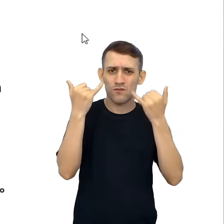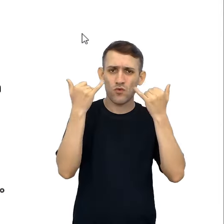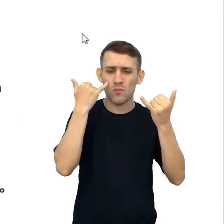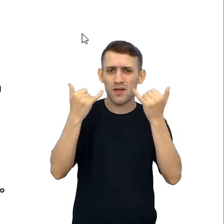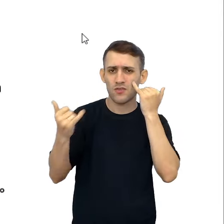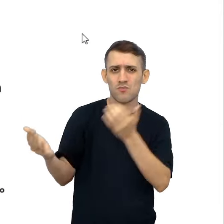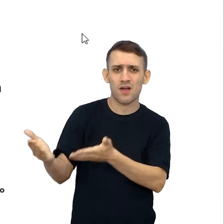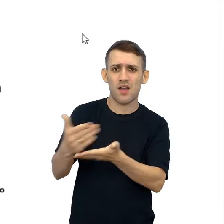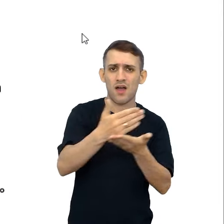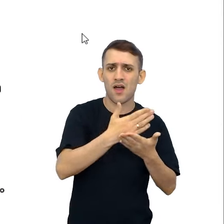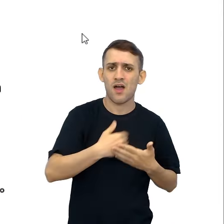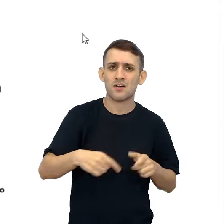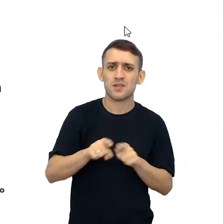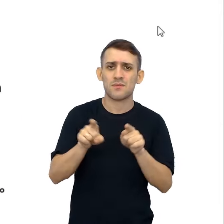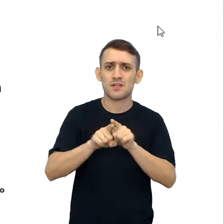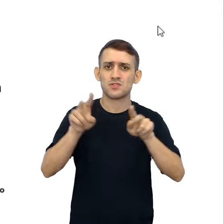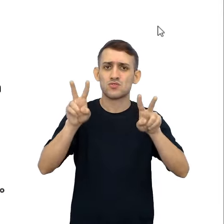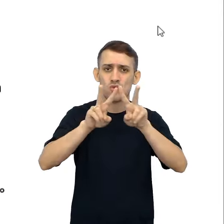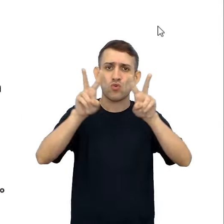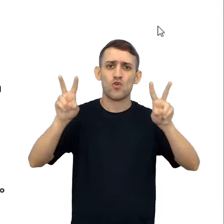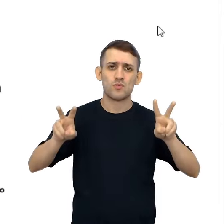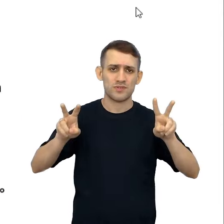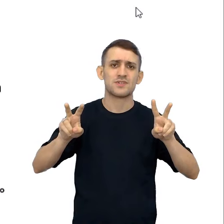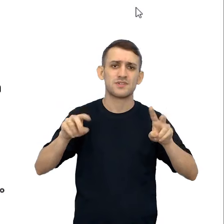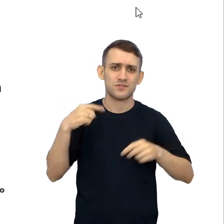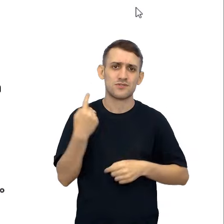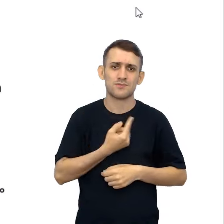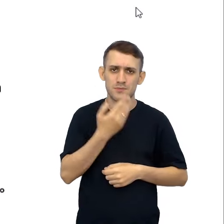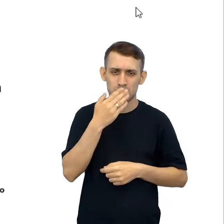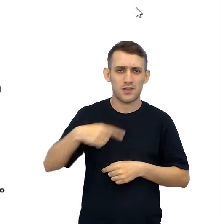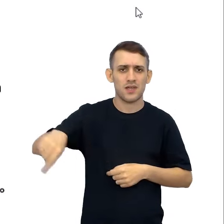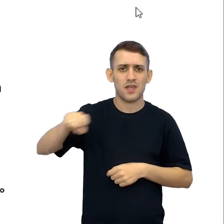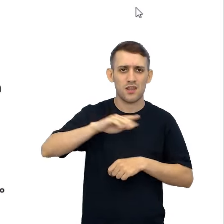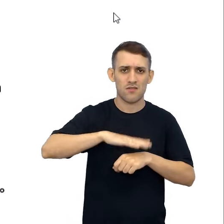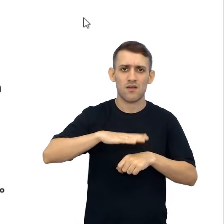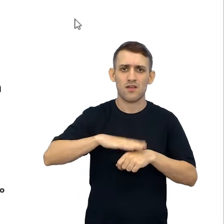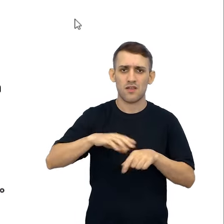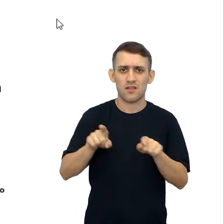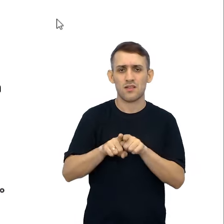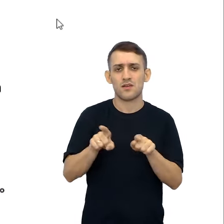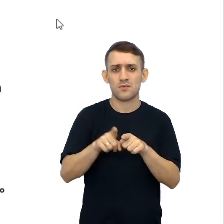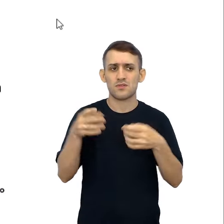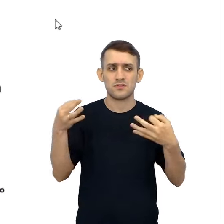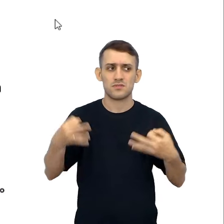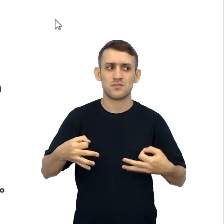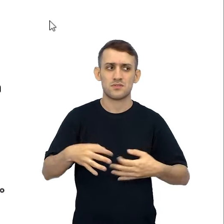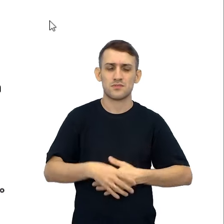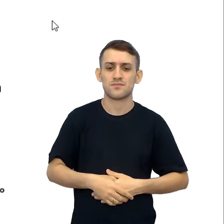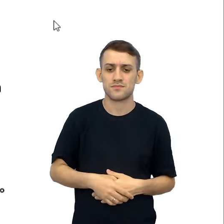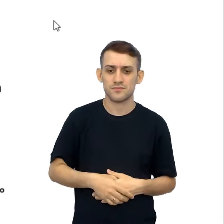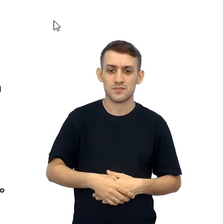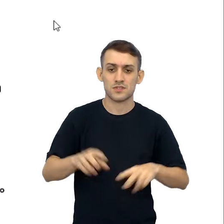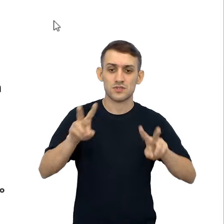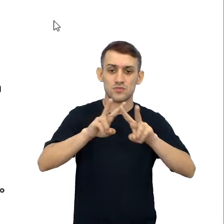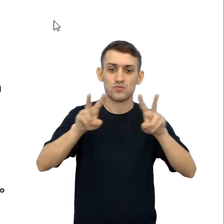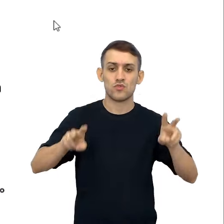informações possíveis em relação à temática que foi apresentada pela professora Márcia um pouquinho antes, né, a questão